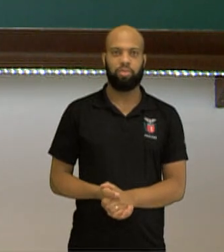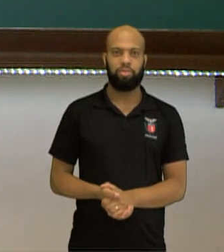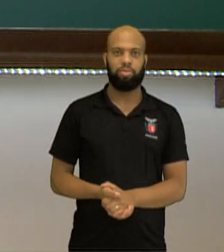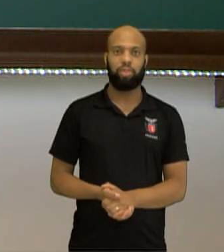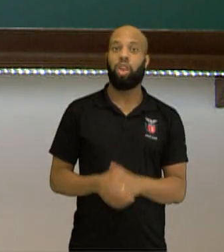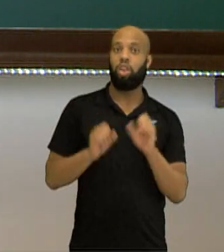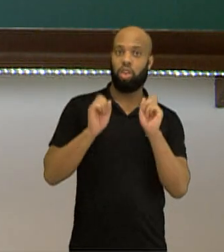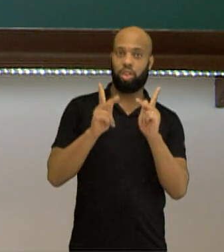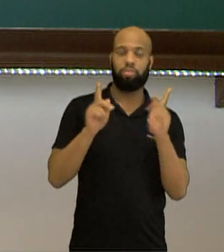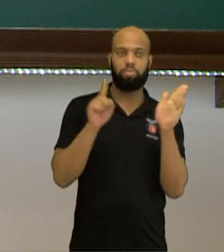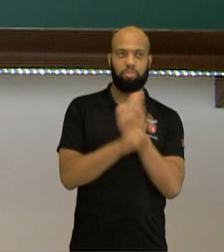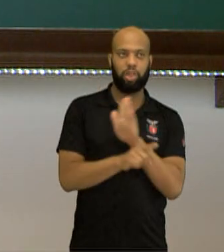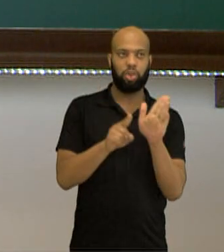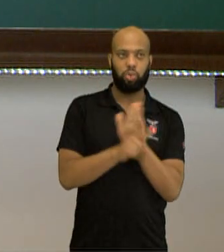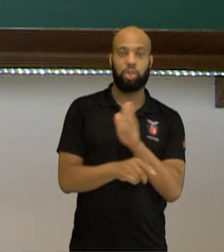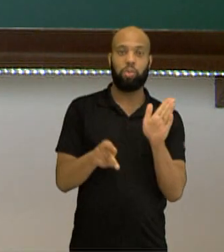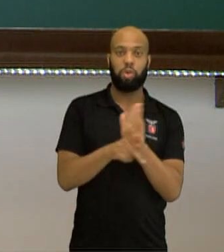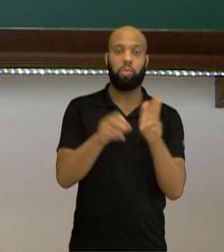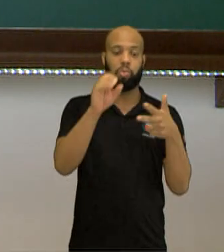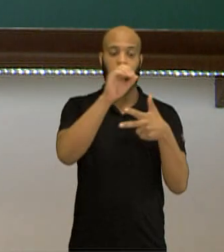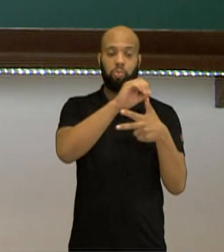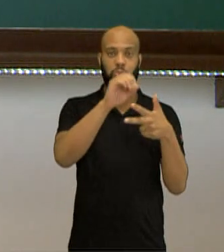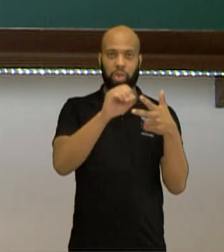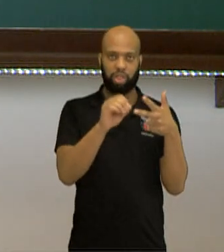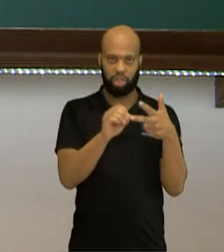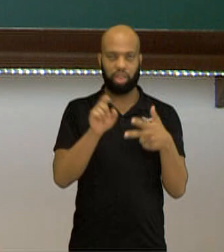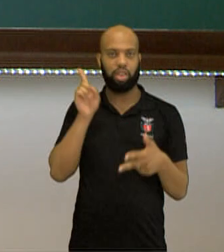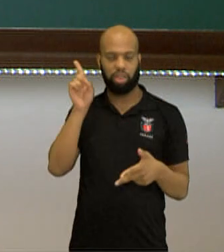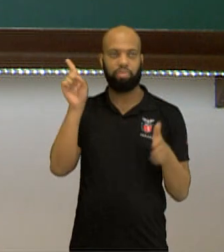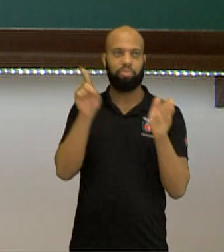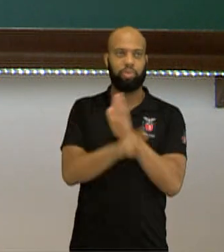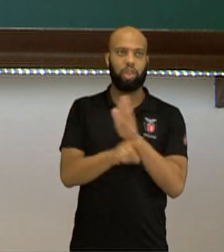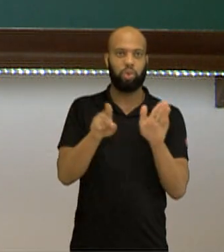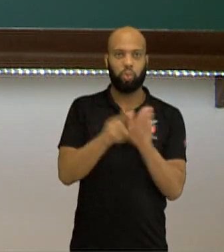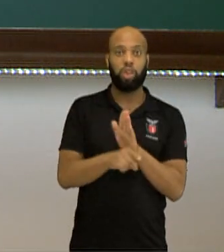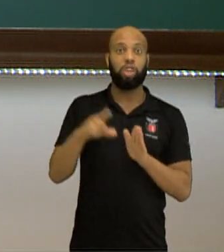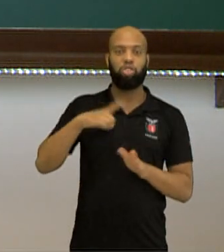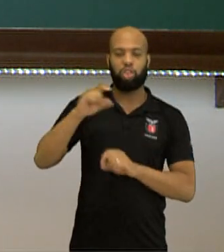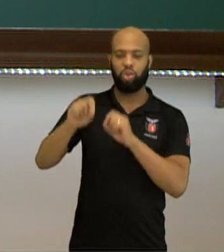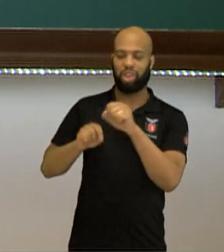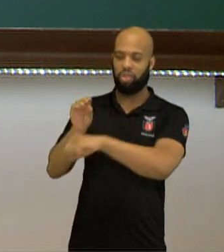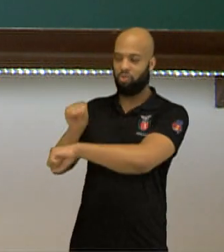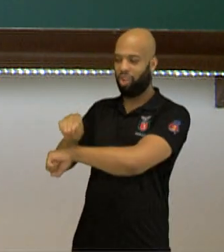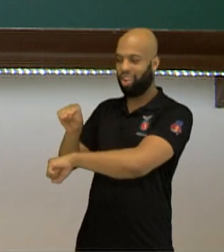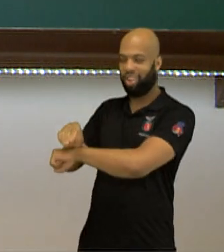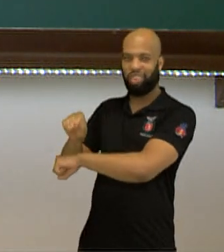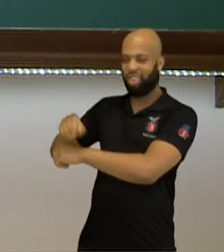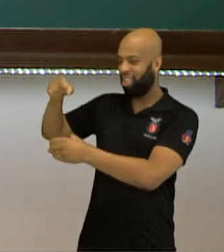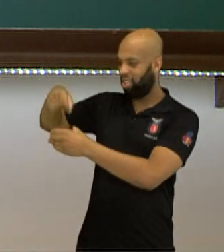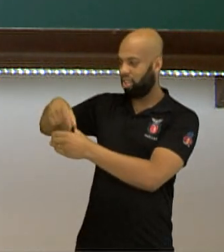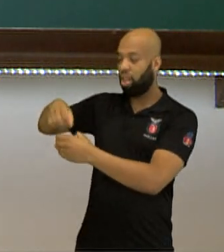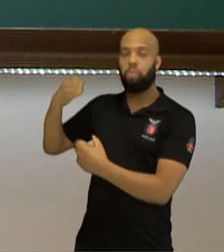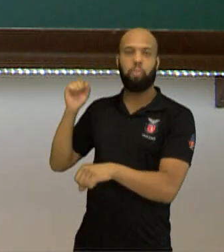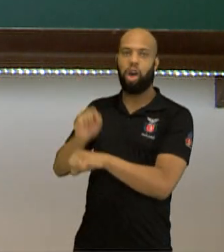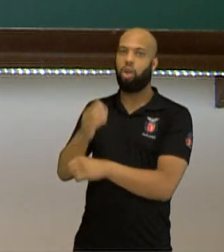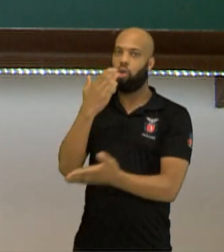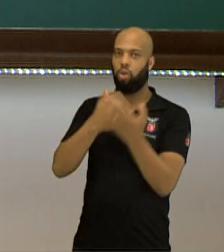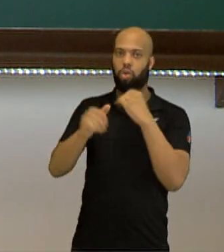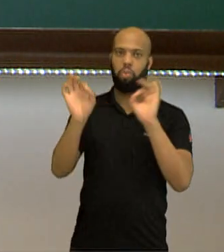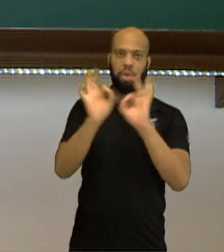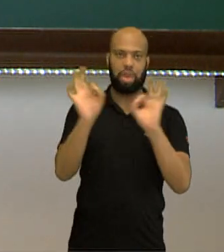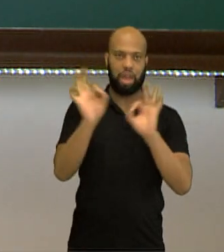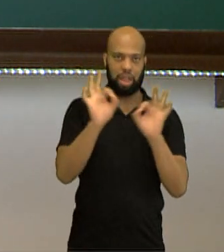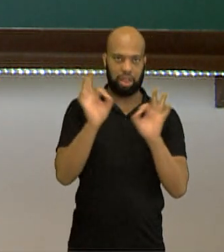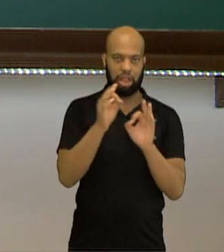Entendendo então a questão que foi do Enem, tá, gente? Então esses produtores ali, eles pararam de comer carne, então quer dizer, eles não tinham